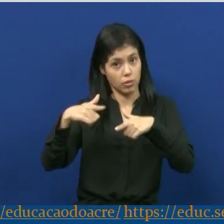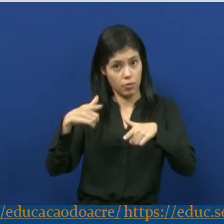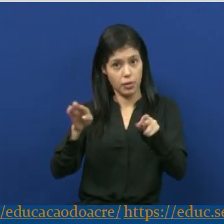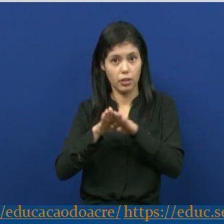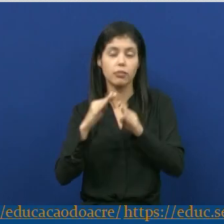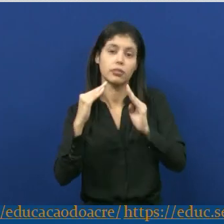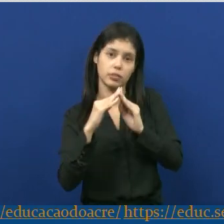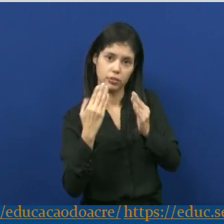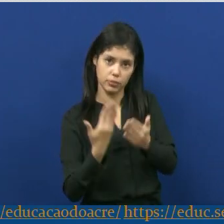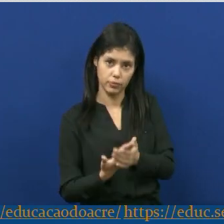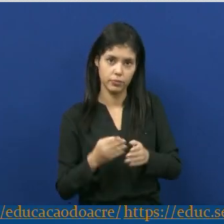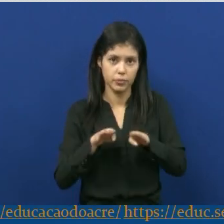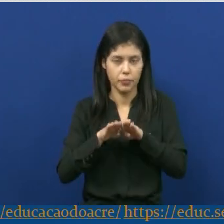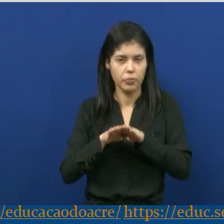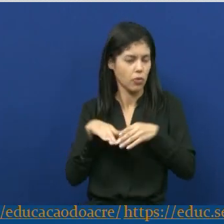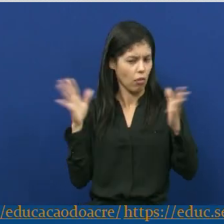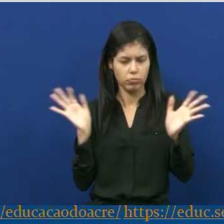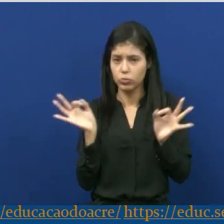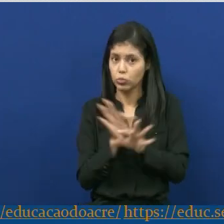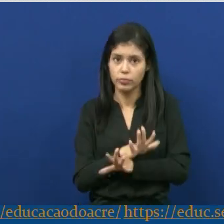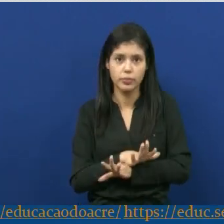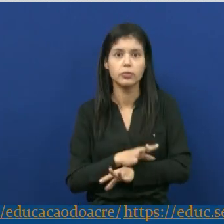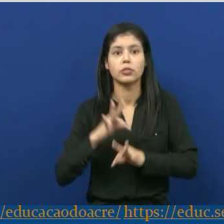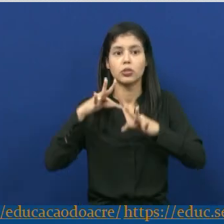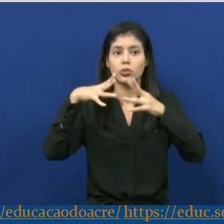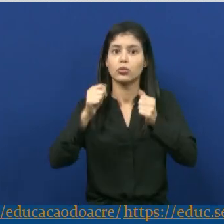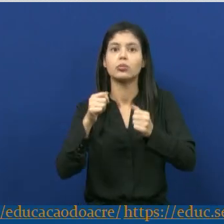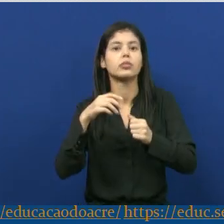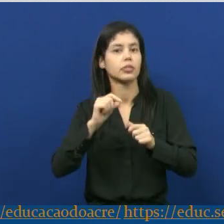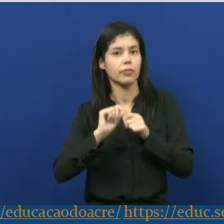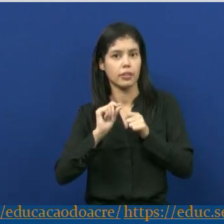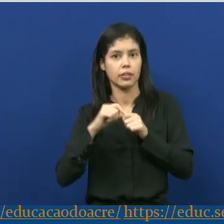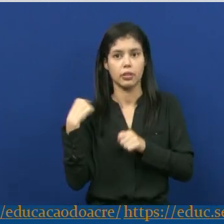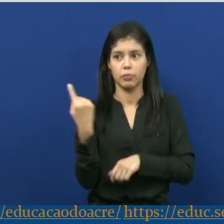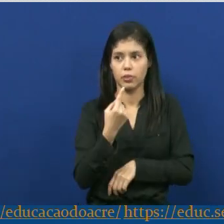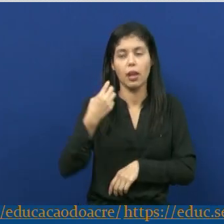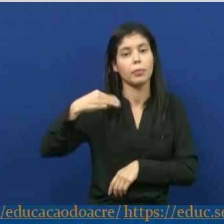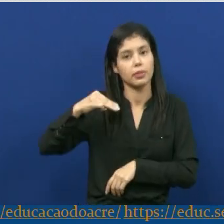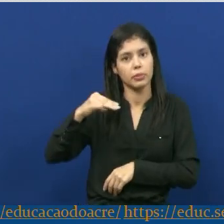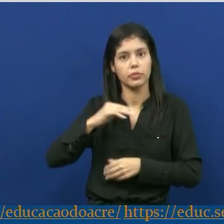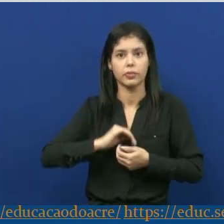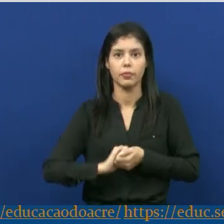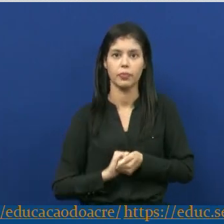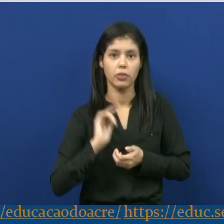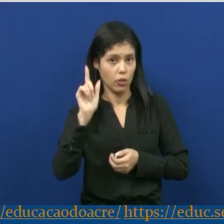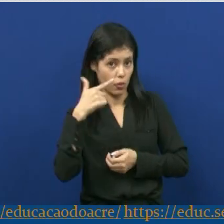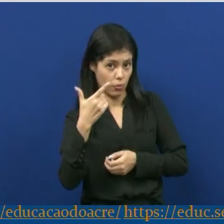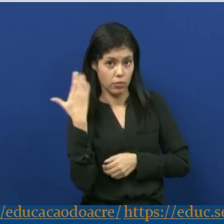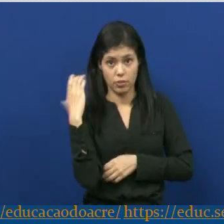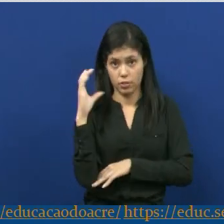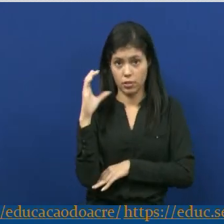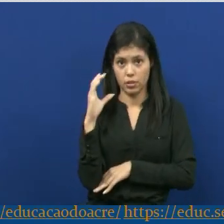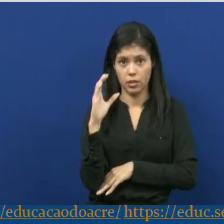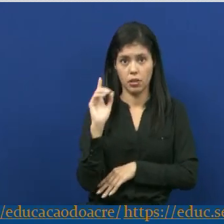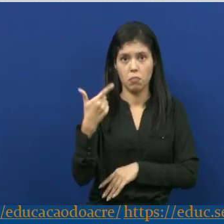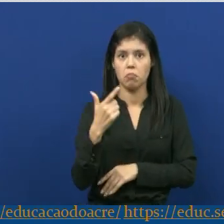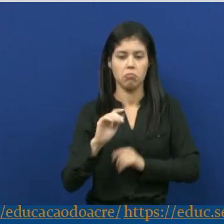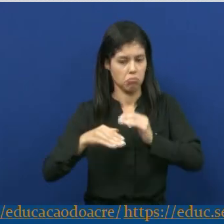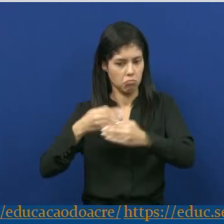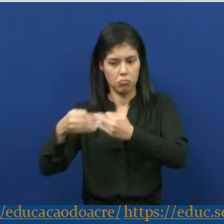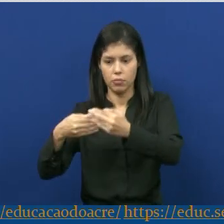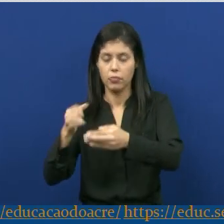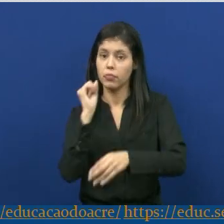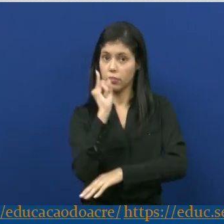trabalho na escola em fim em tudo que fazemos lá está a matemática e outras ciências não se